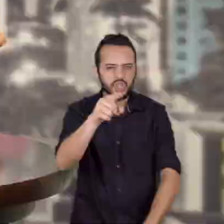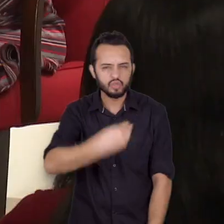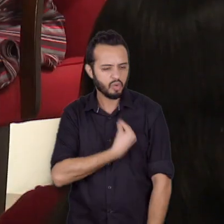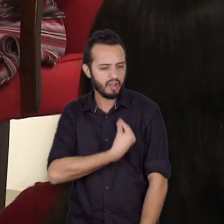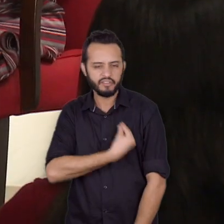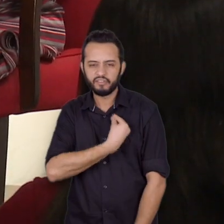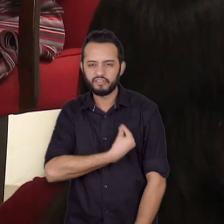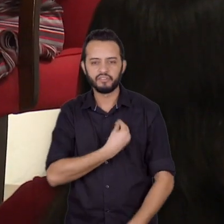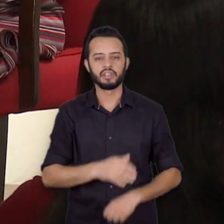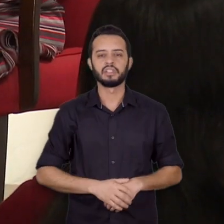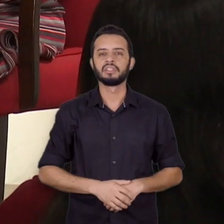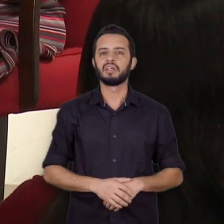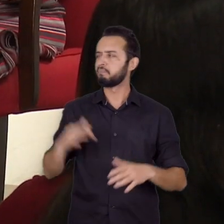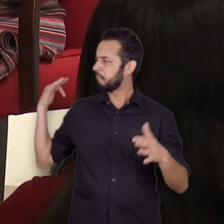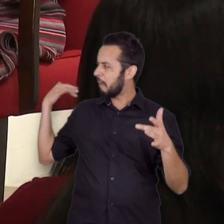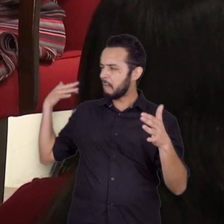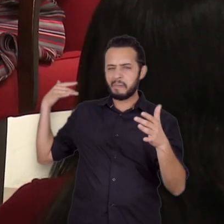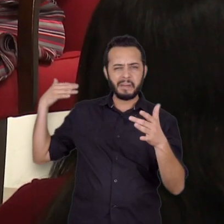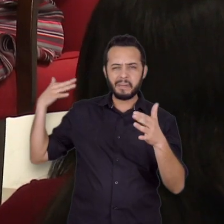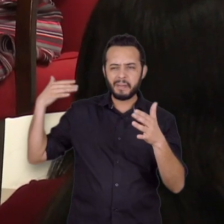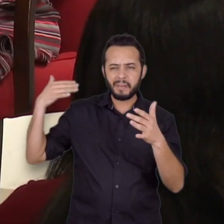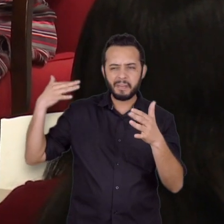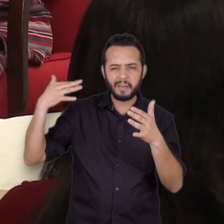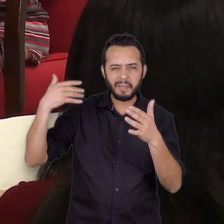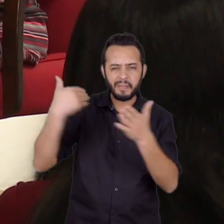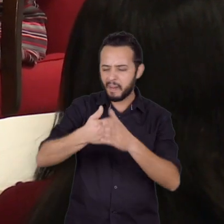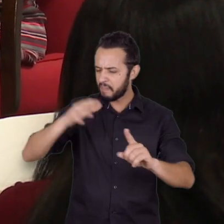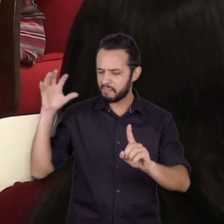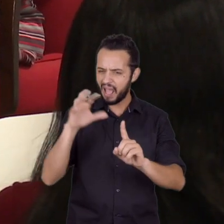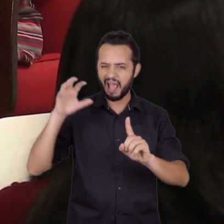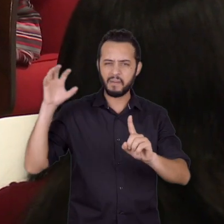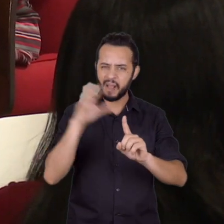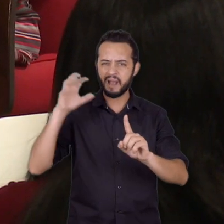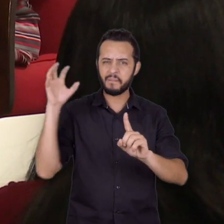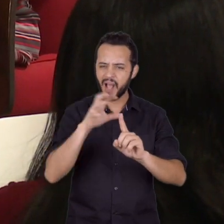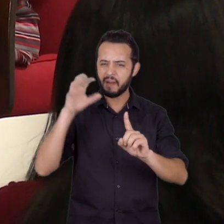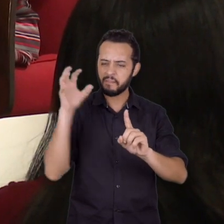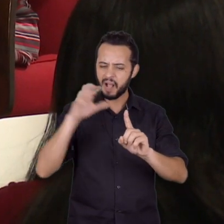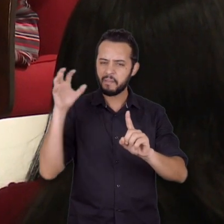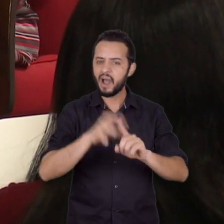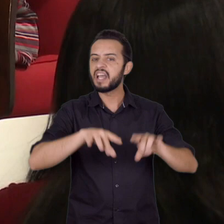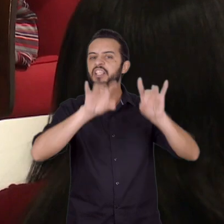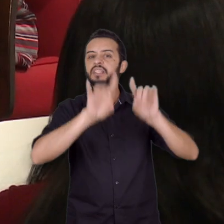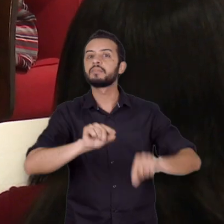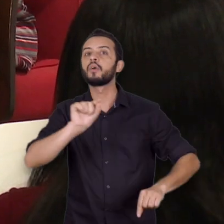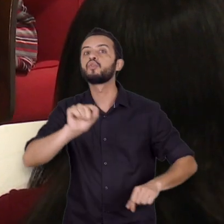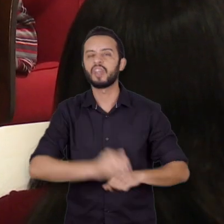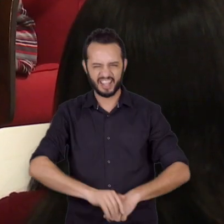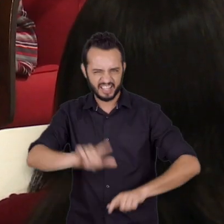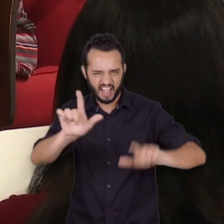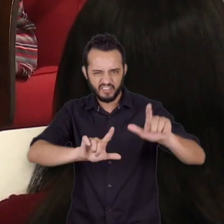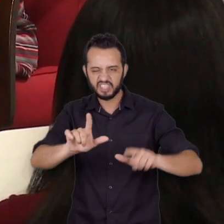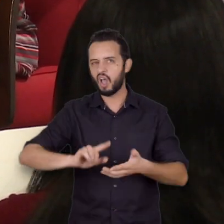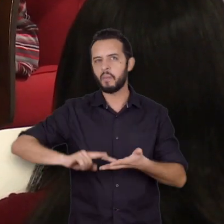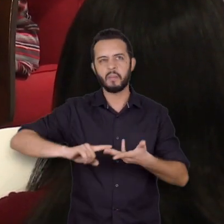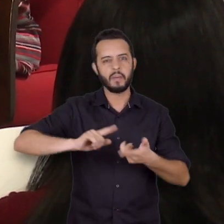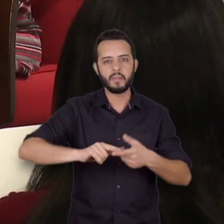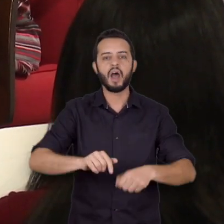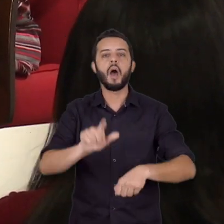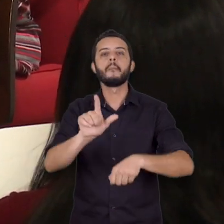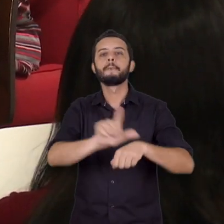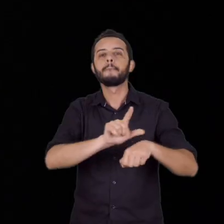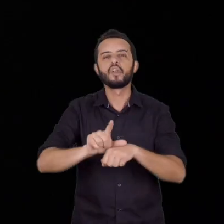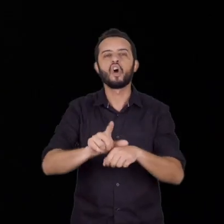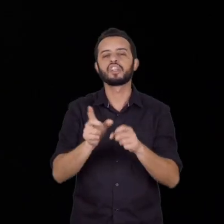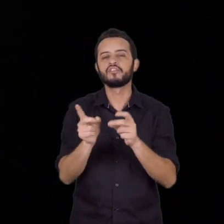na sua vida. Num grau que você não tem ideia do que aquilo significa. Especialmente para a venda de produtos, não só de